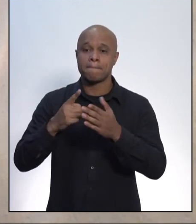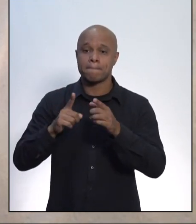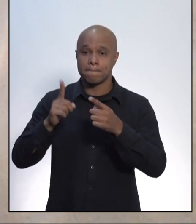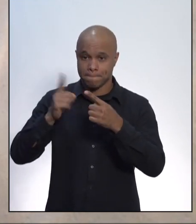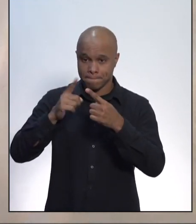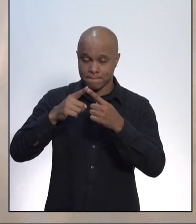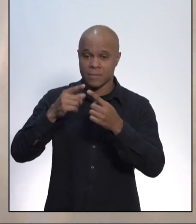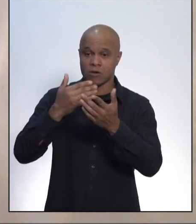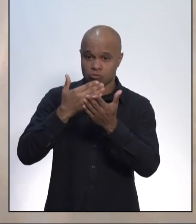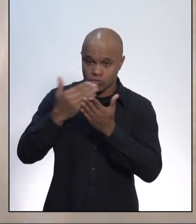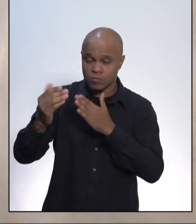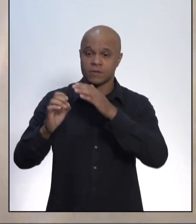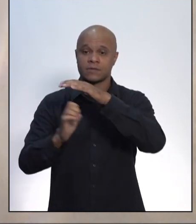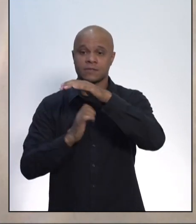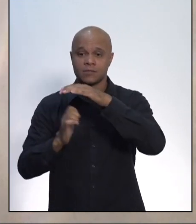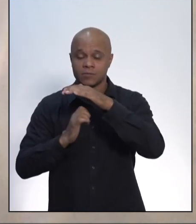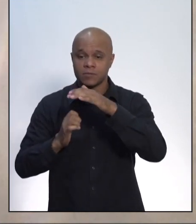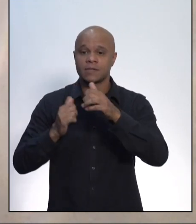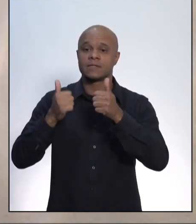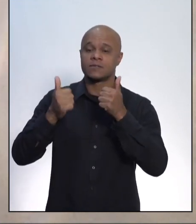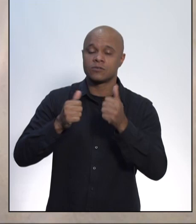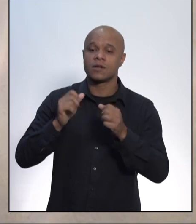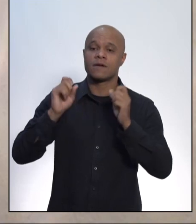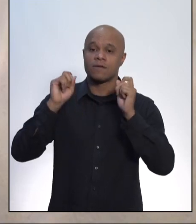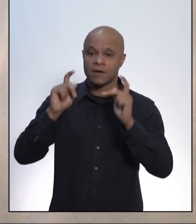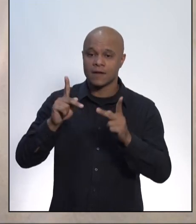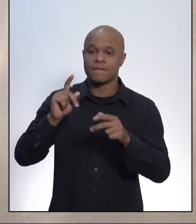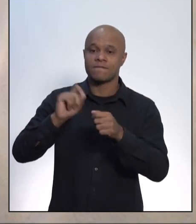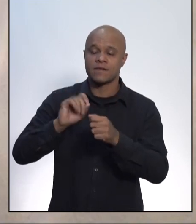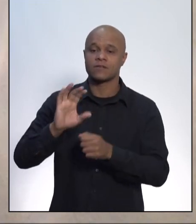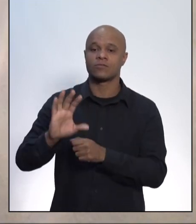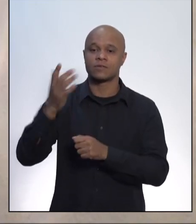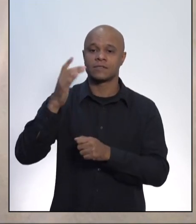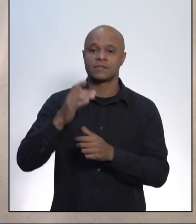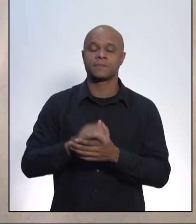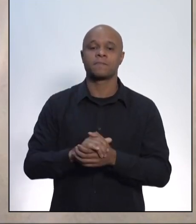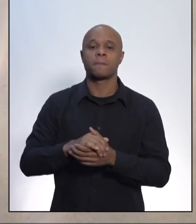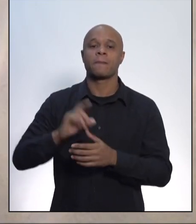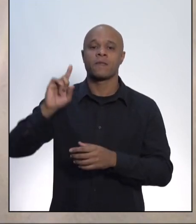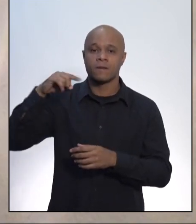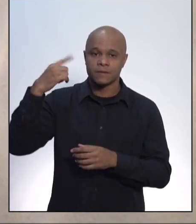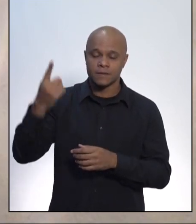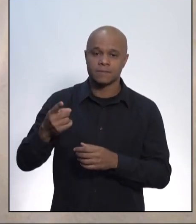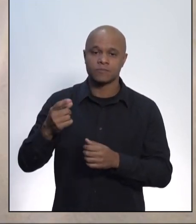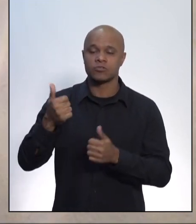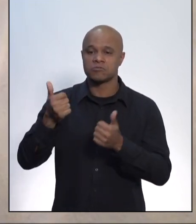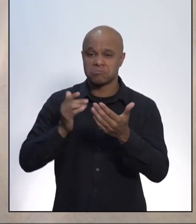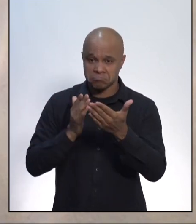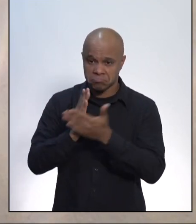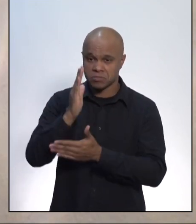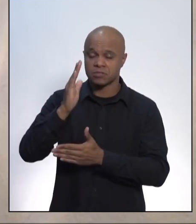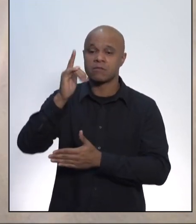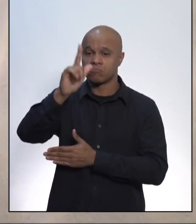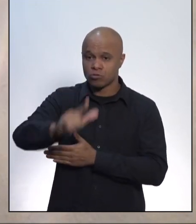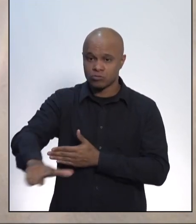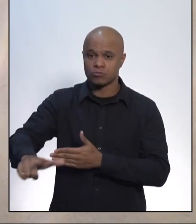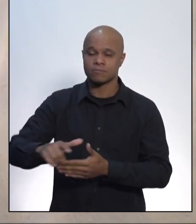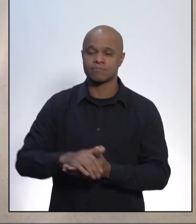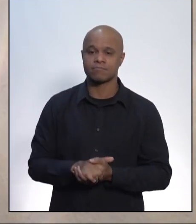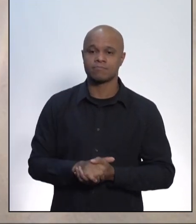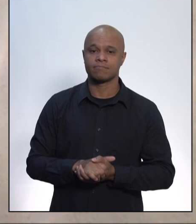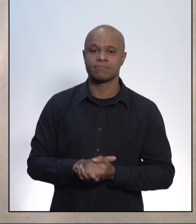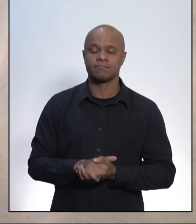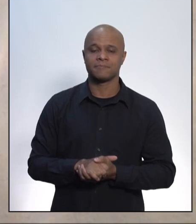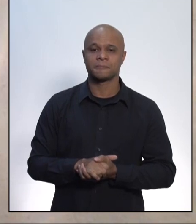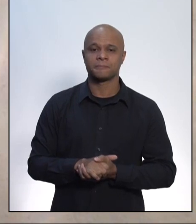acho que você tem que primeiro validar a sua ideia num projeto piloto, tá? E depois, sim, partir para a franquia ou para outra forma de expansão,